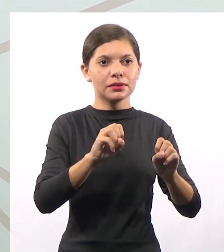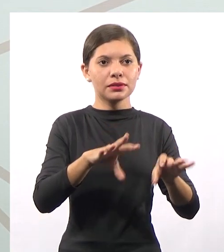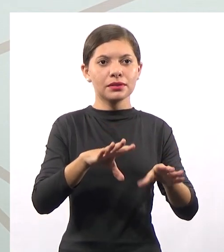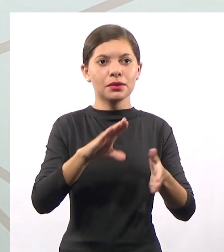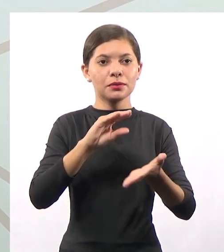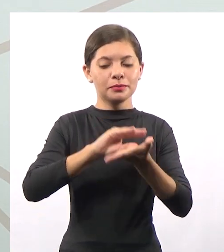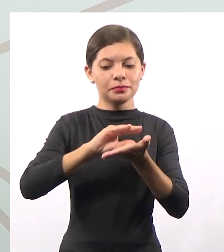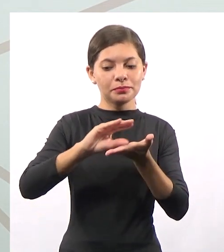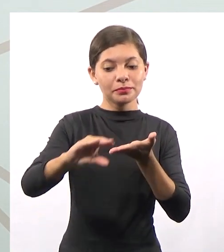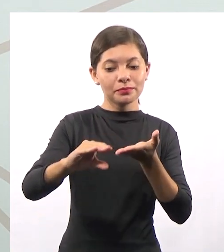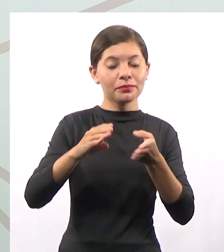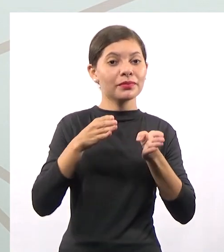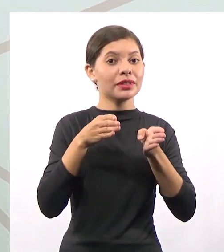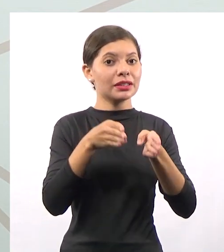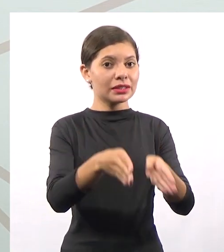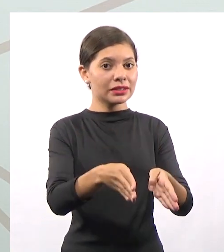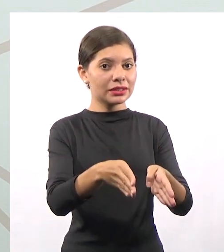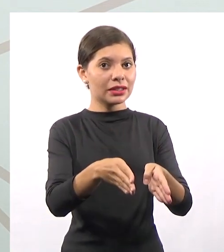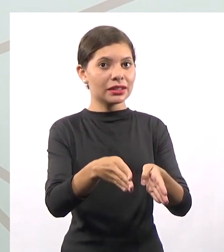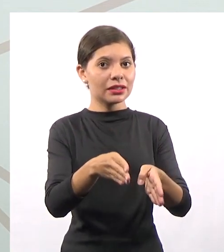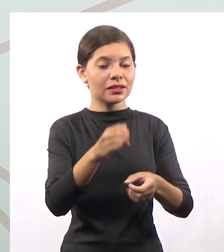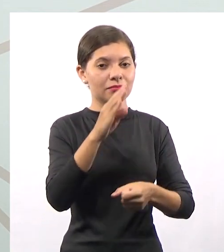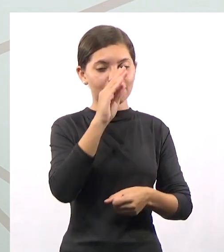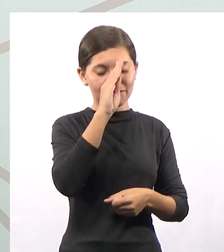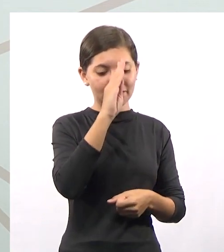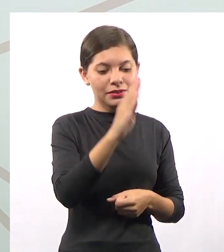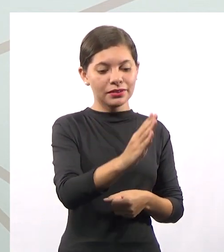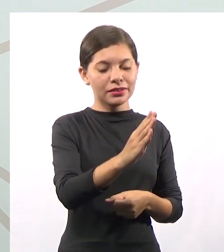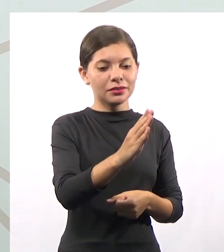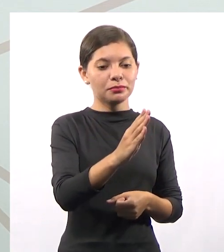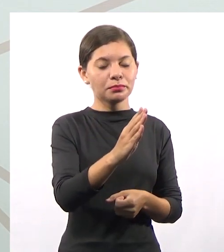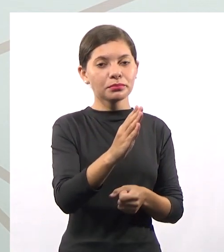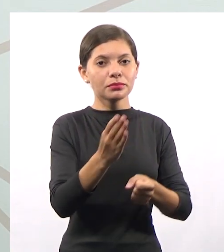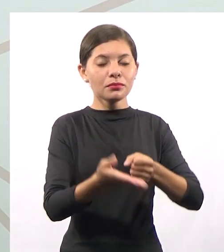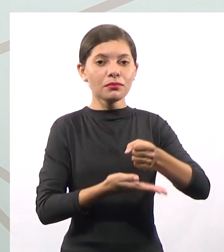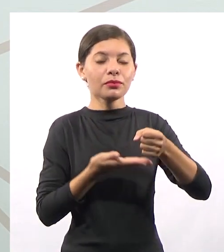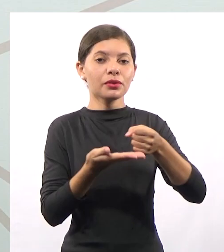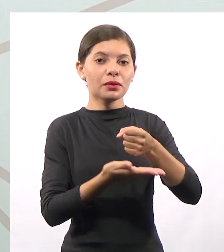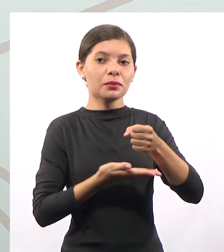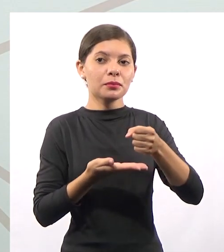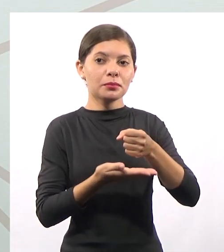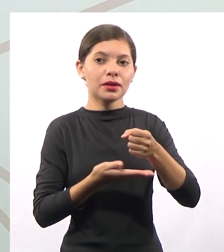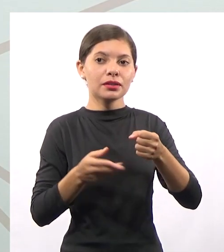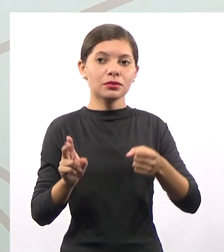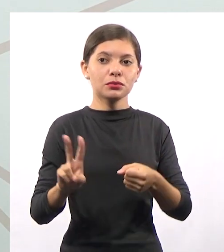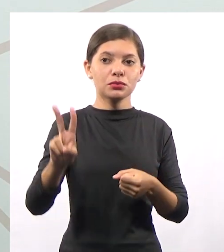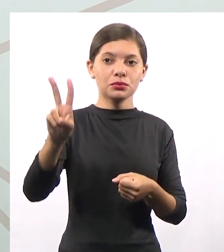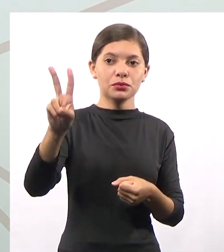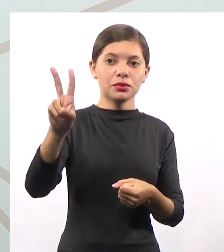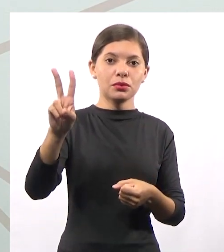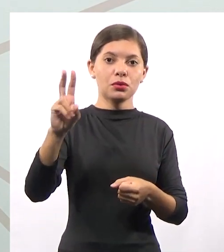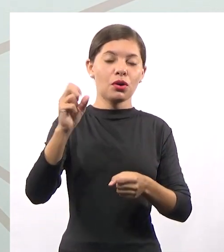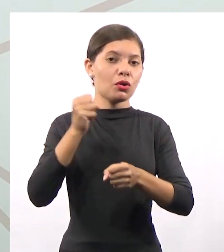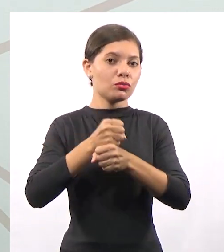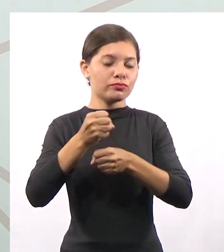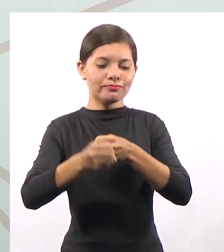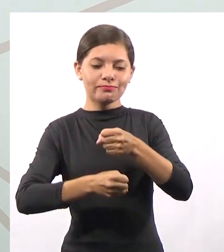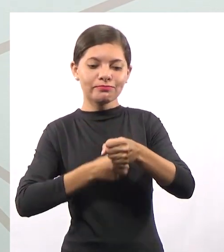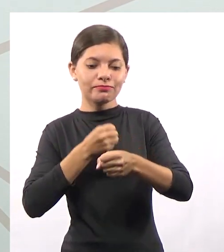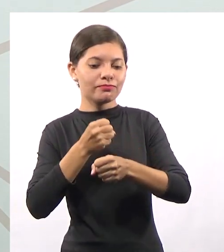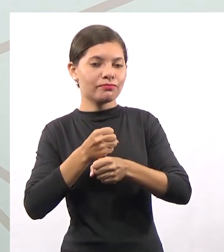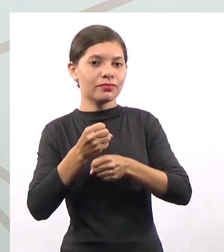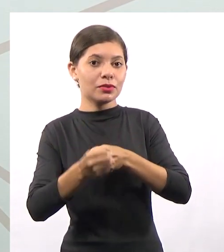educação, eles são transferência direta. Ele é sempre feito com base no valor anual